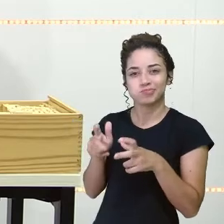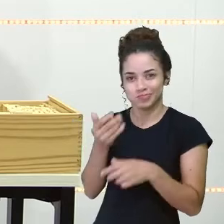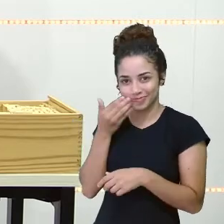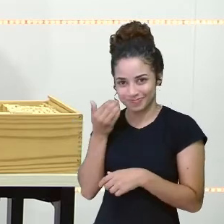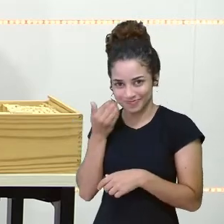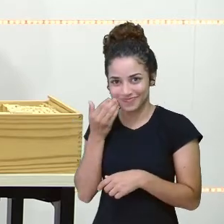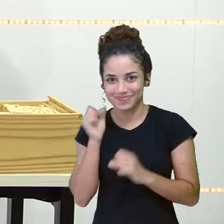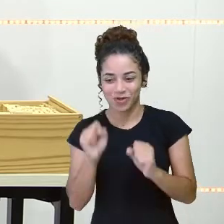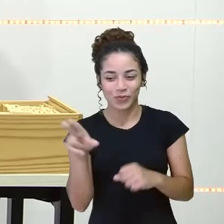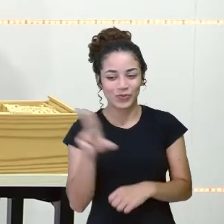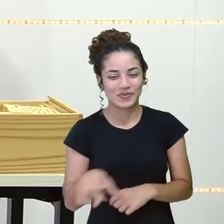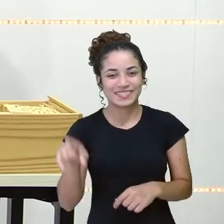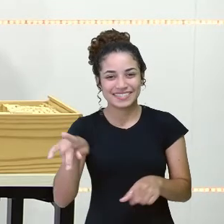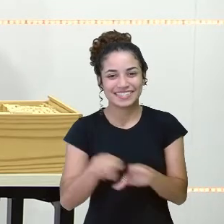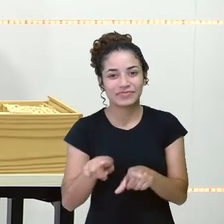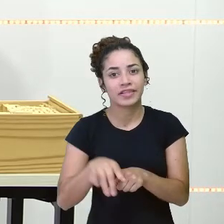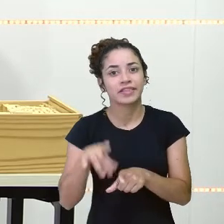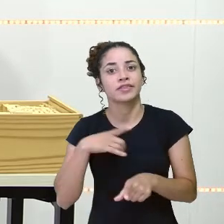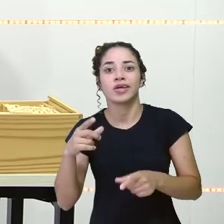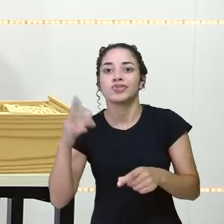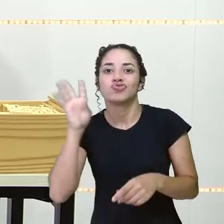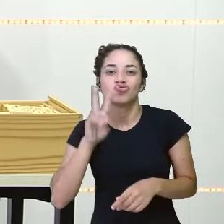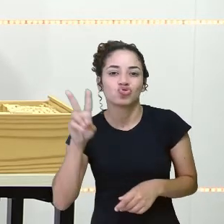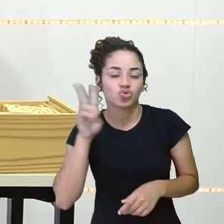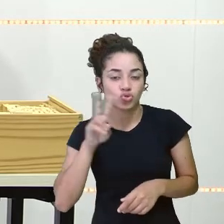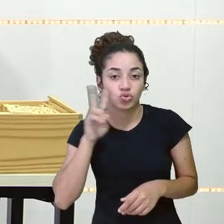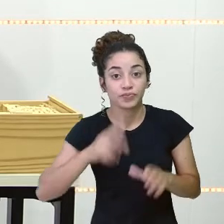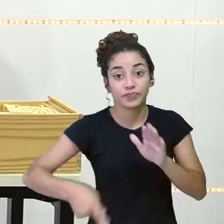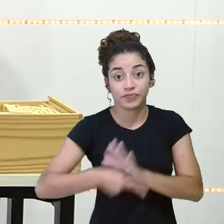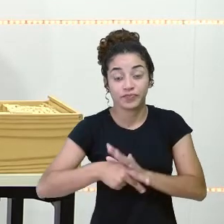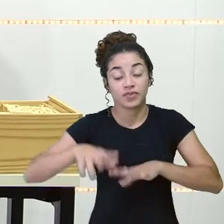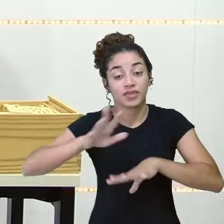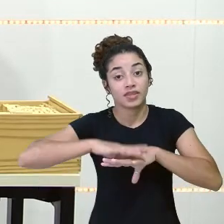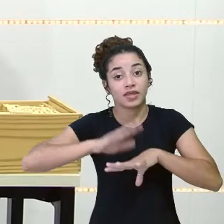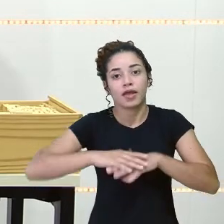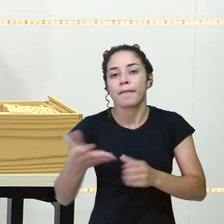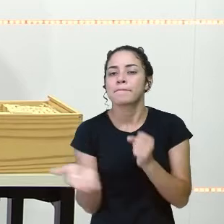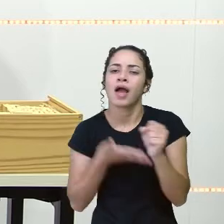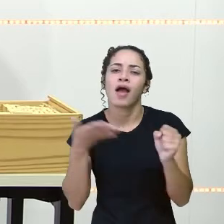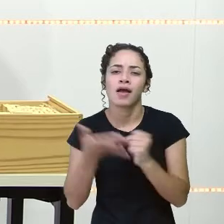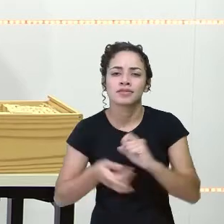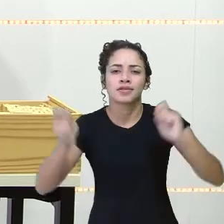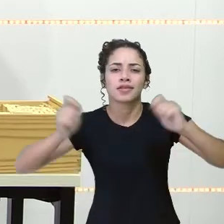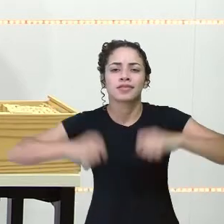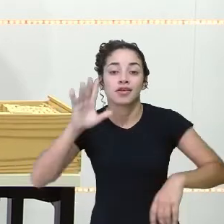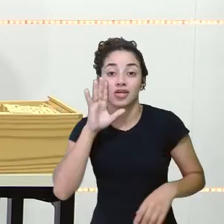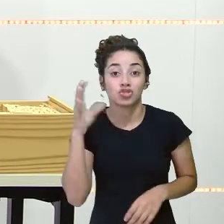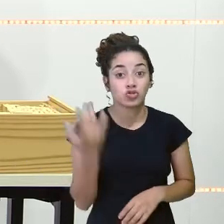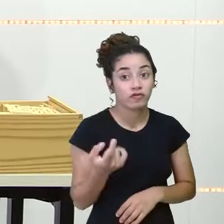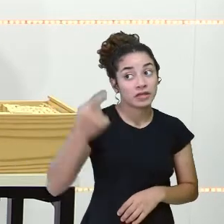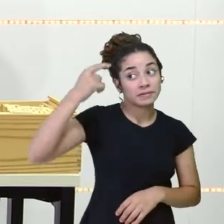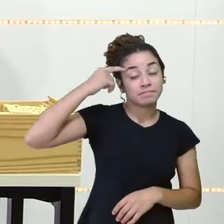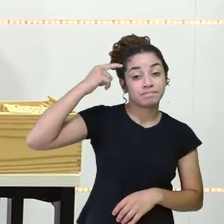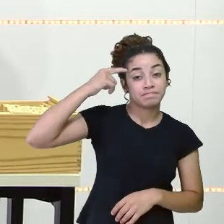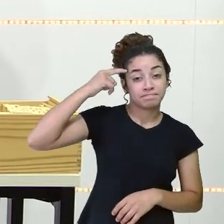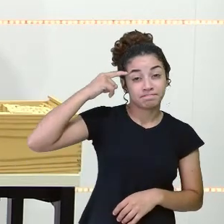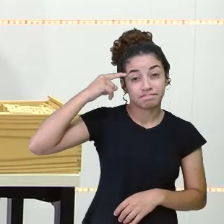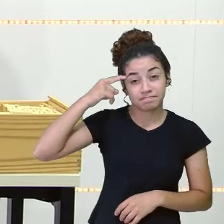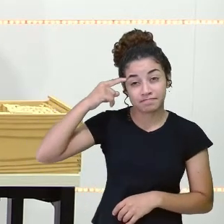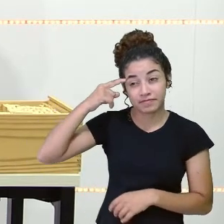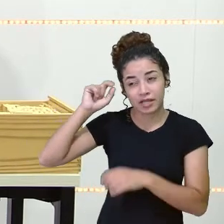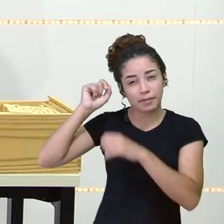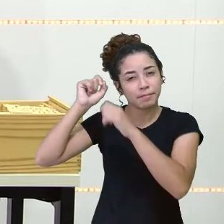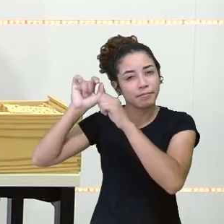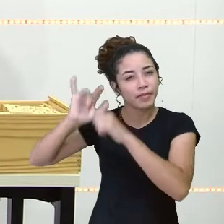situações aqui, algumas historinhas matemáticas bem básicas para resolver mentalmente. E as formas que vocês têm